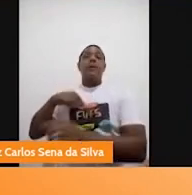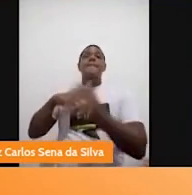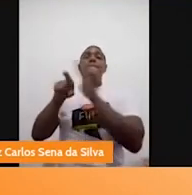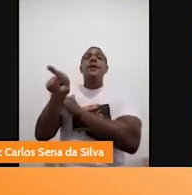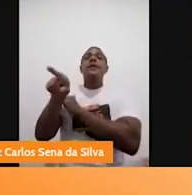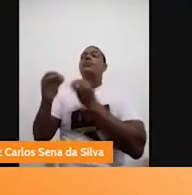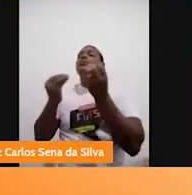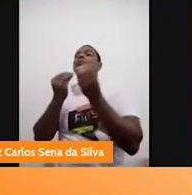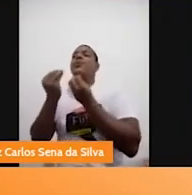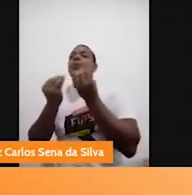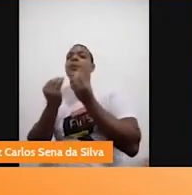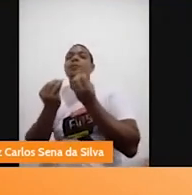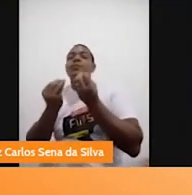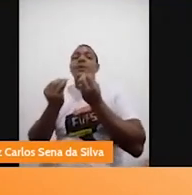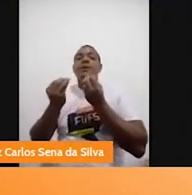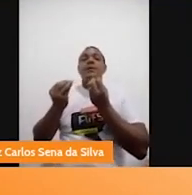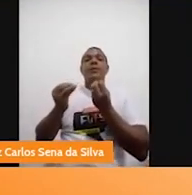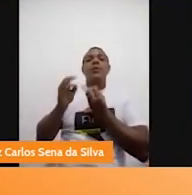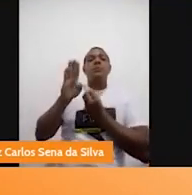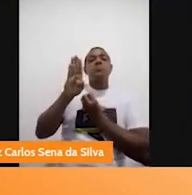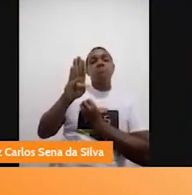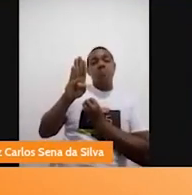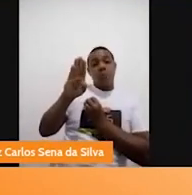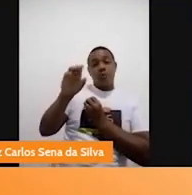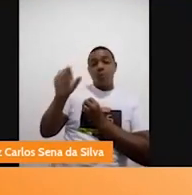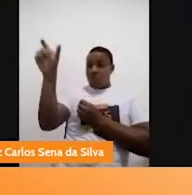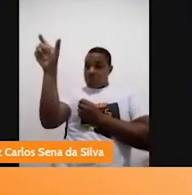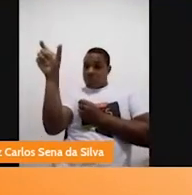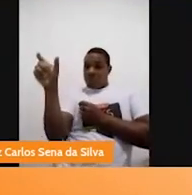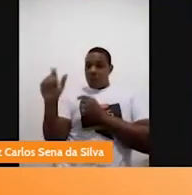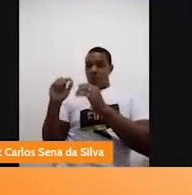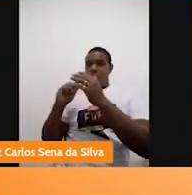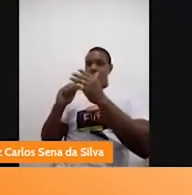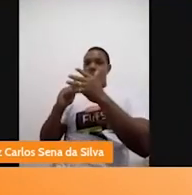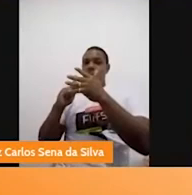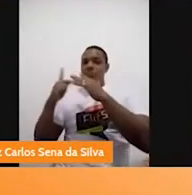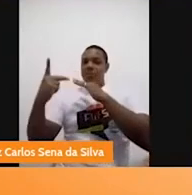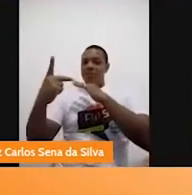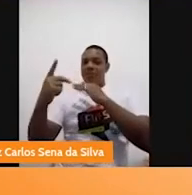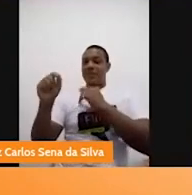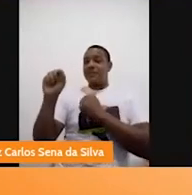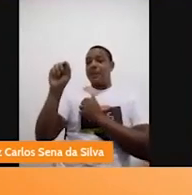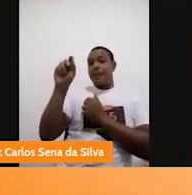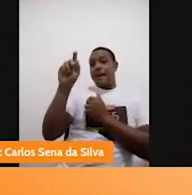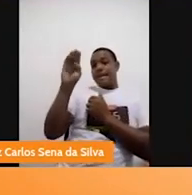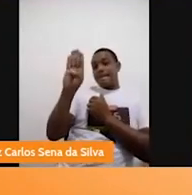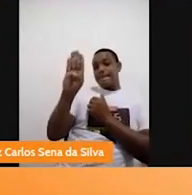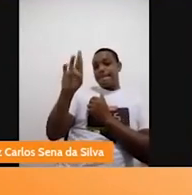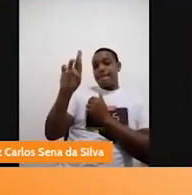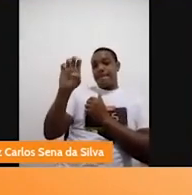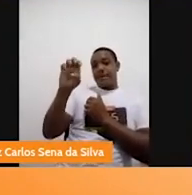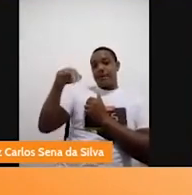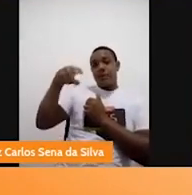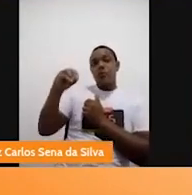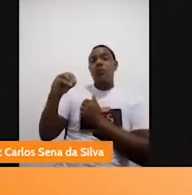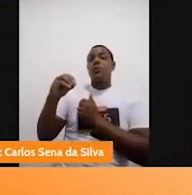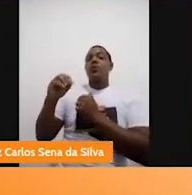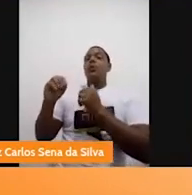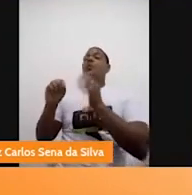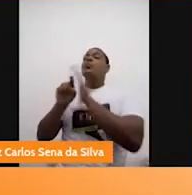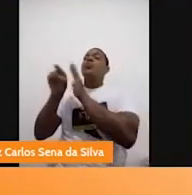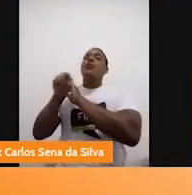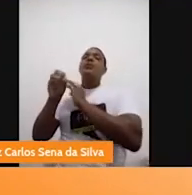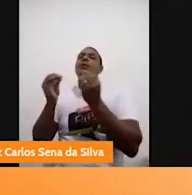saber se Breno fazia o bullying com Lala. Isso. Mas se Lala tinha uma melhor amiga que apoiava na